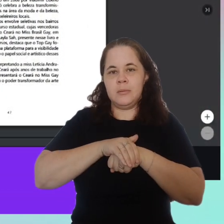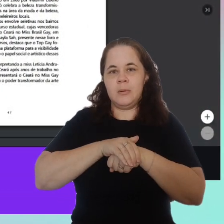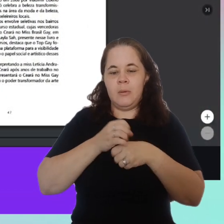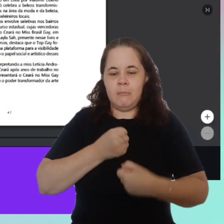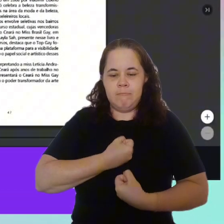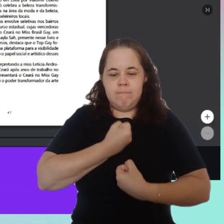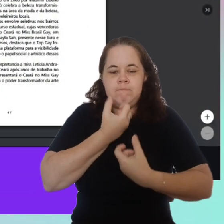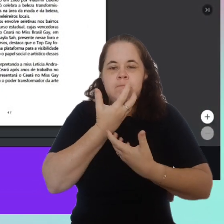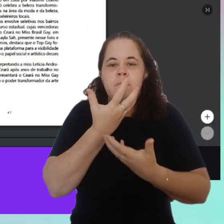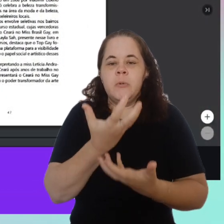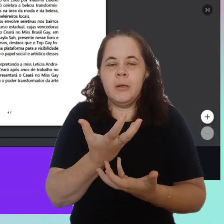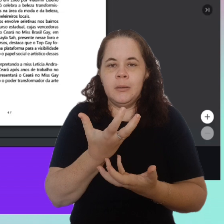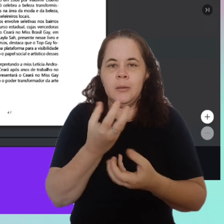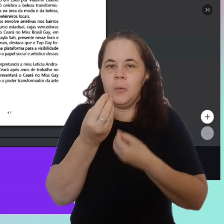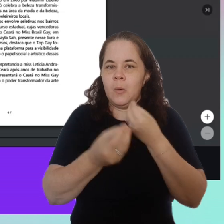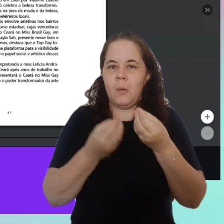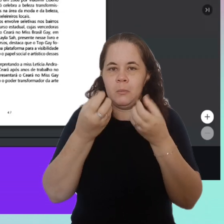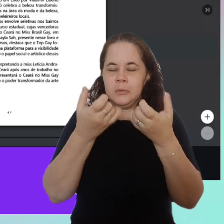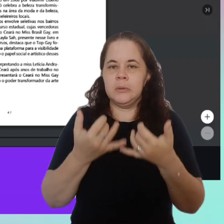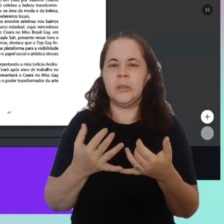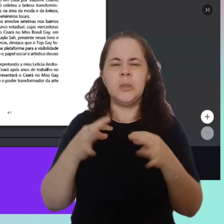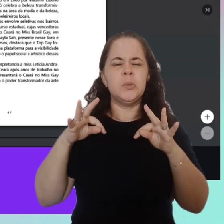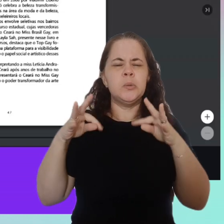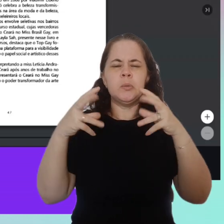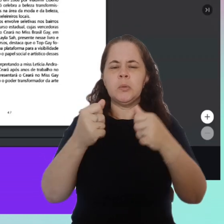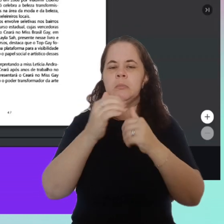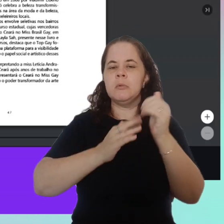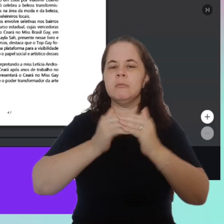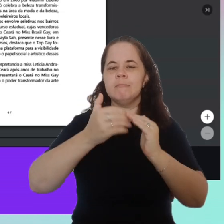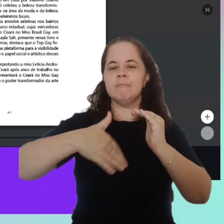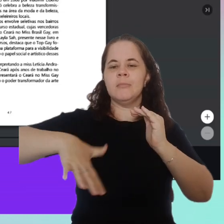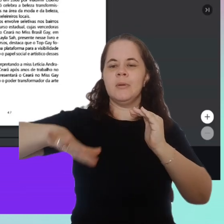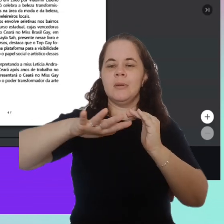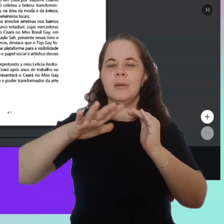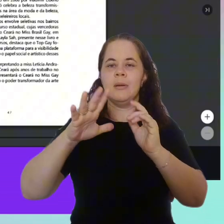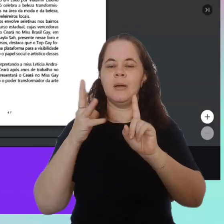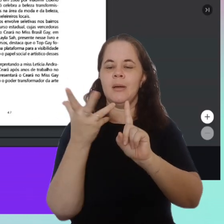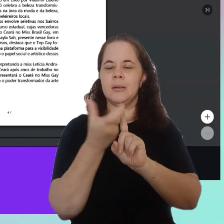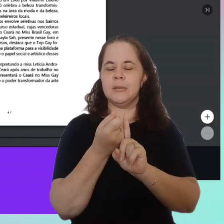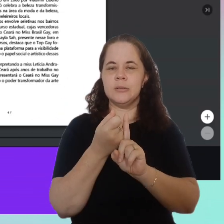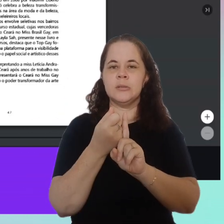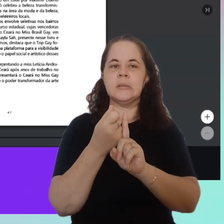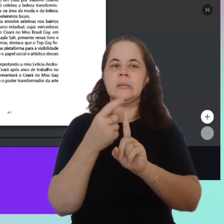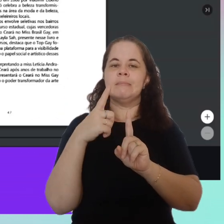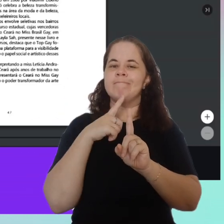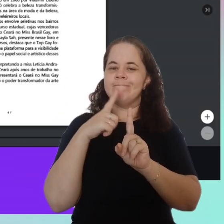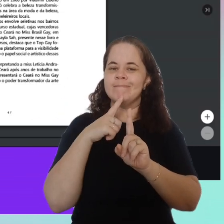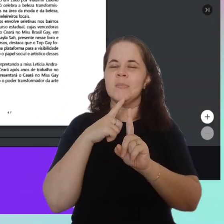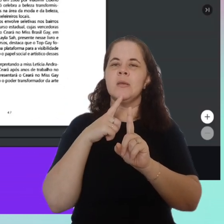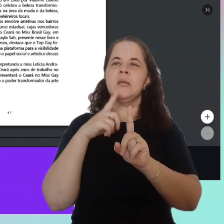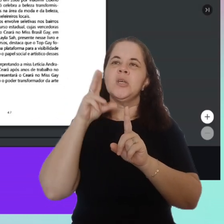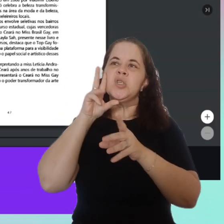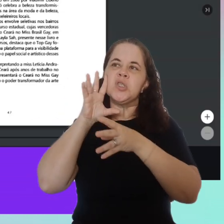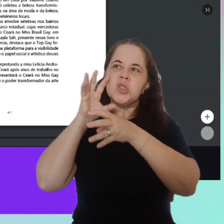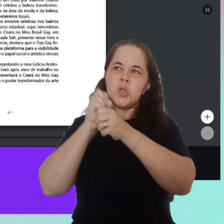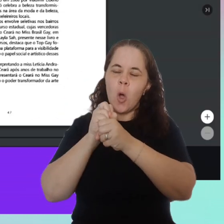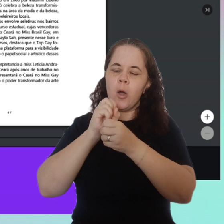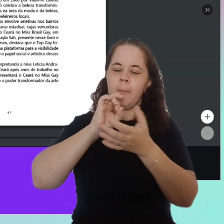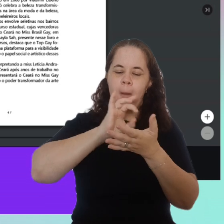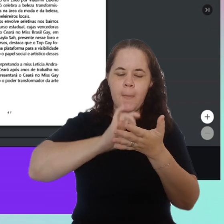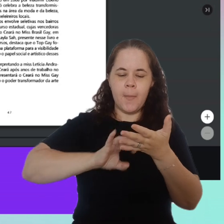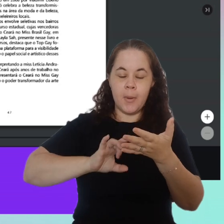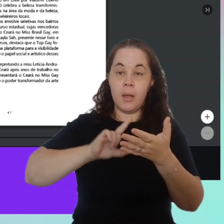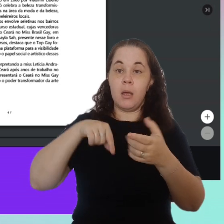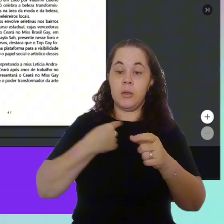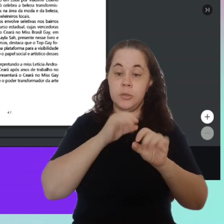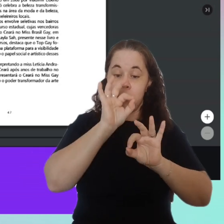Todos os artistas envolvidos. A gente fez a produção. das suas histórias e mandou, né, para eles. A gente